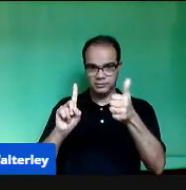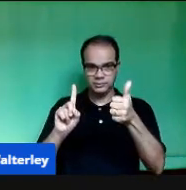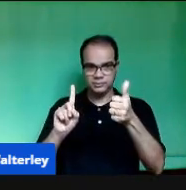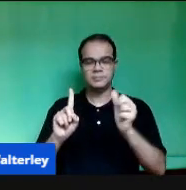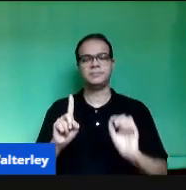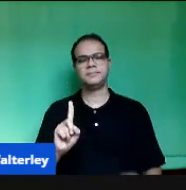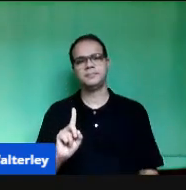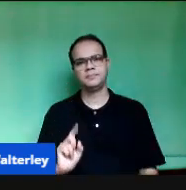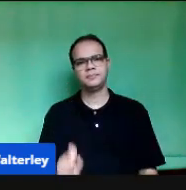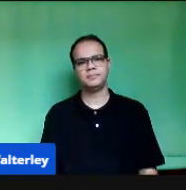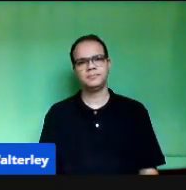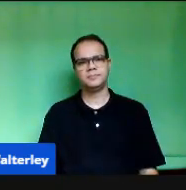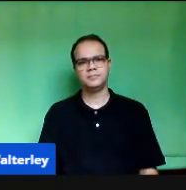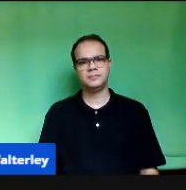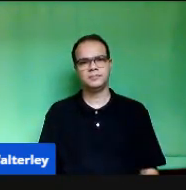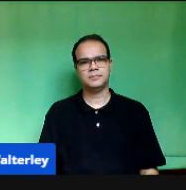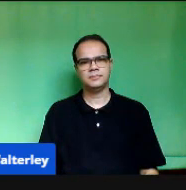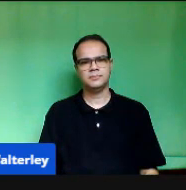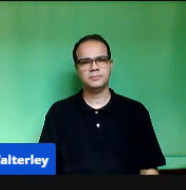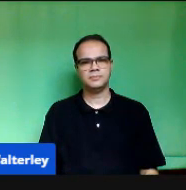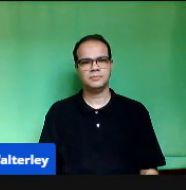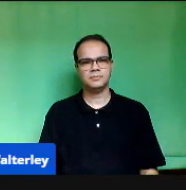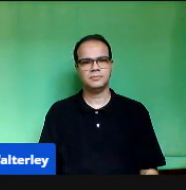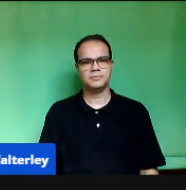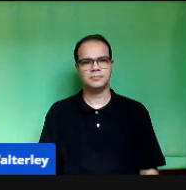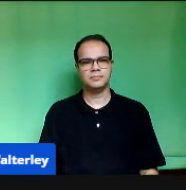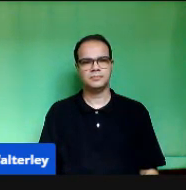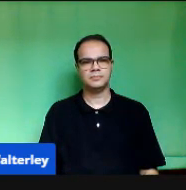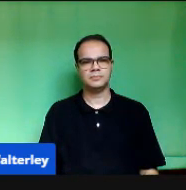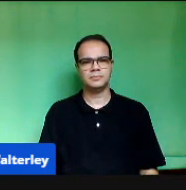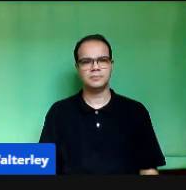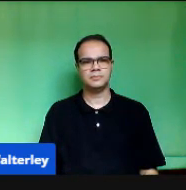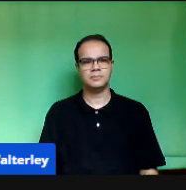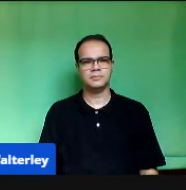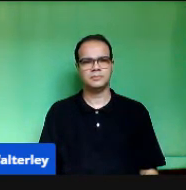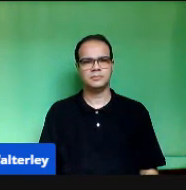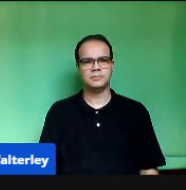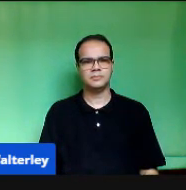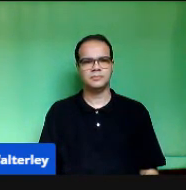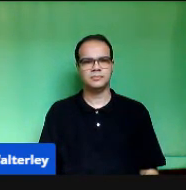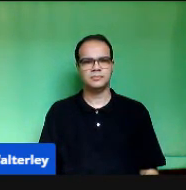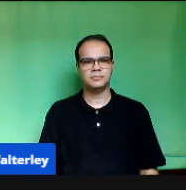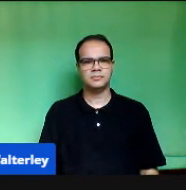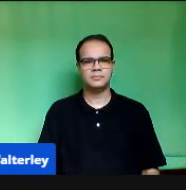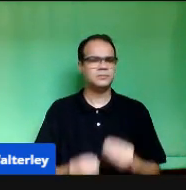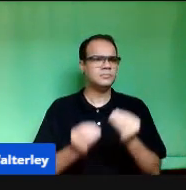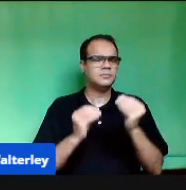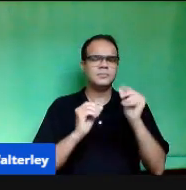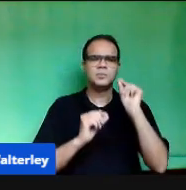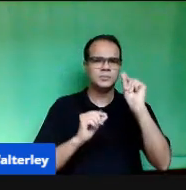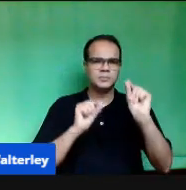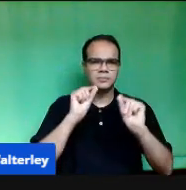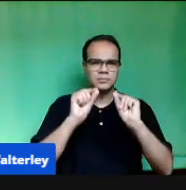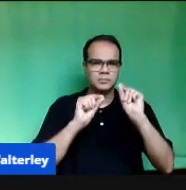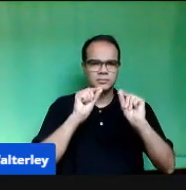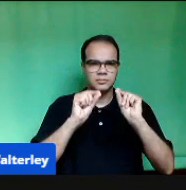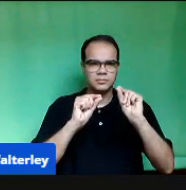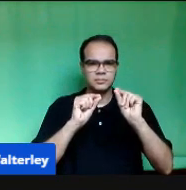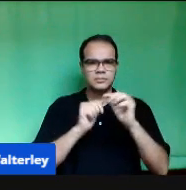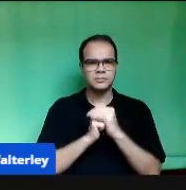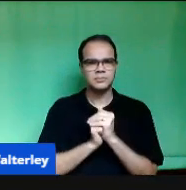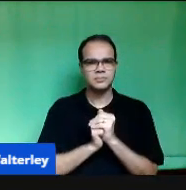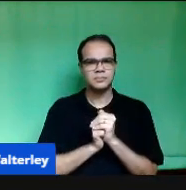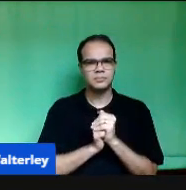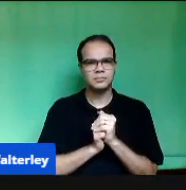As mulheres ou pessoas grávidas, né? Inclusive, nós temos homens trans que engravidam. Então, pessoas que engravidam,